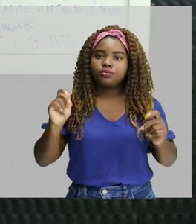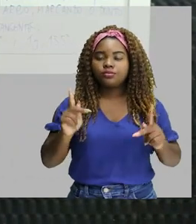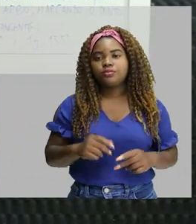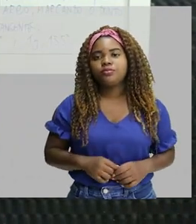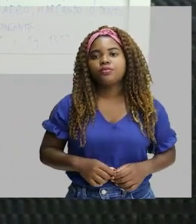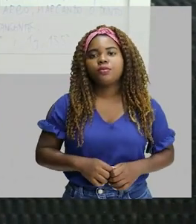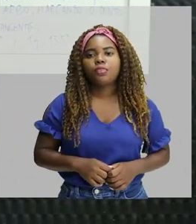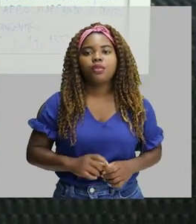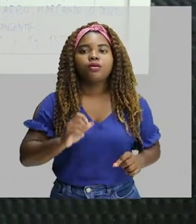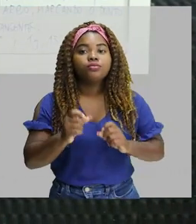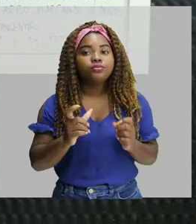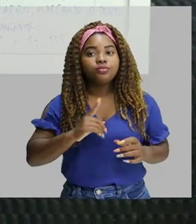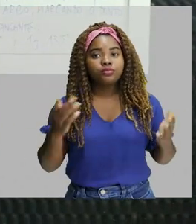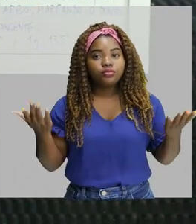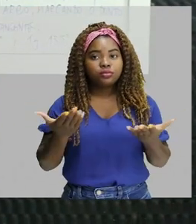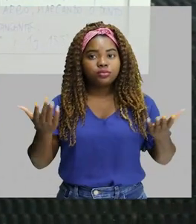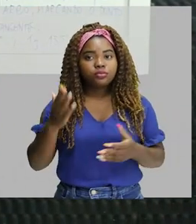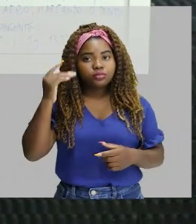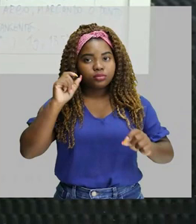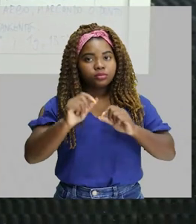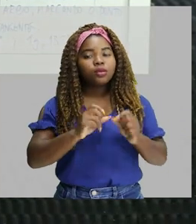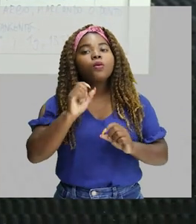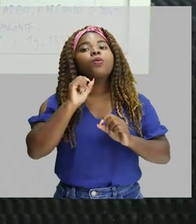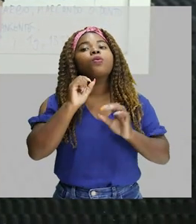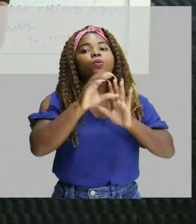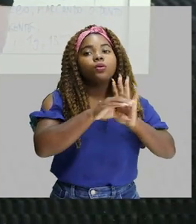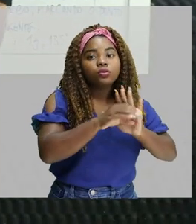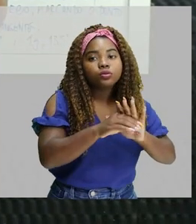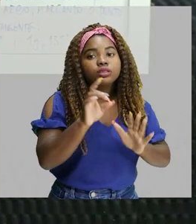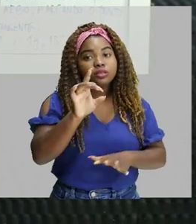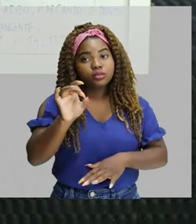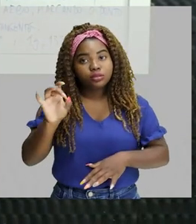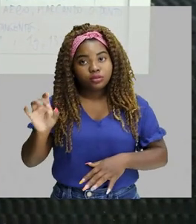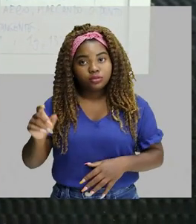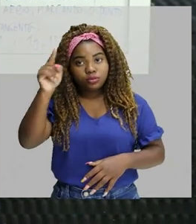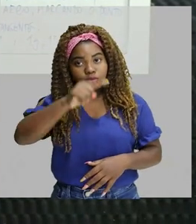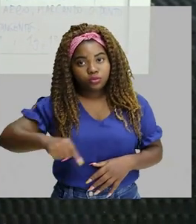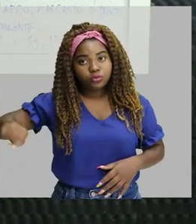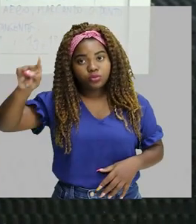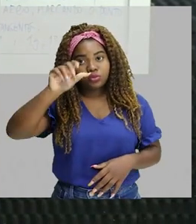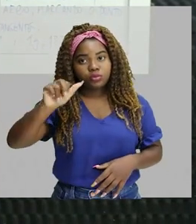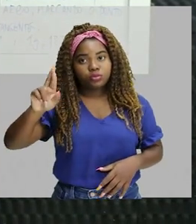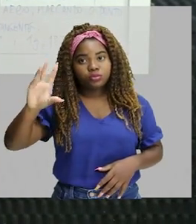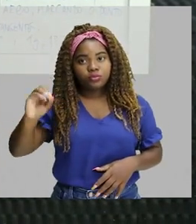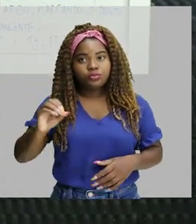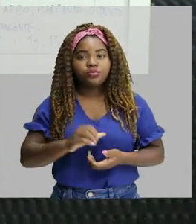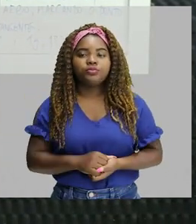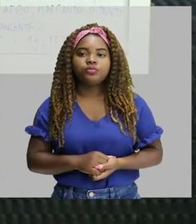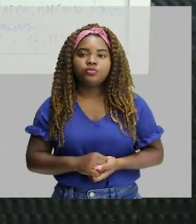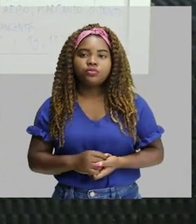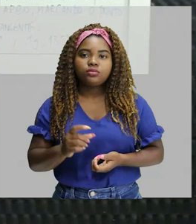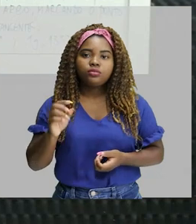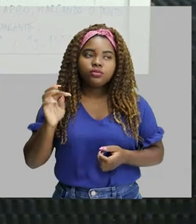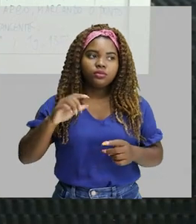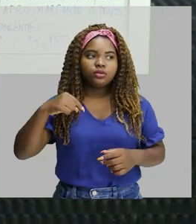a gente vai fazer hoje nós vamos saber o que que é o seno cosseno e tangente no arco tá depois vamos falar de função